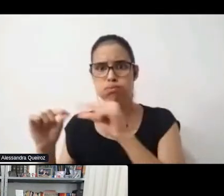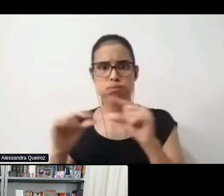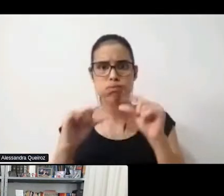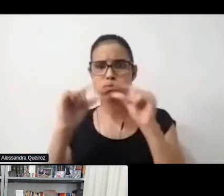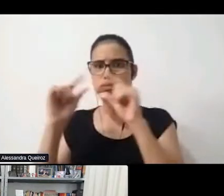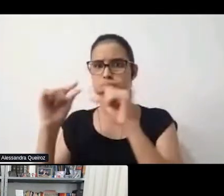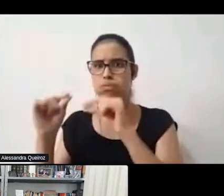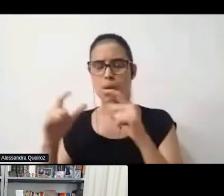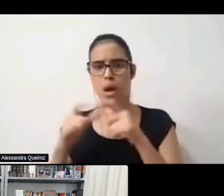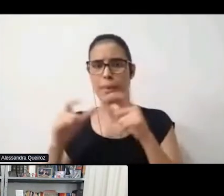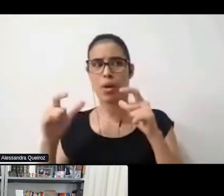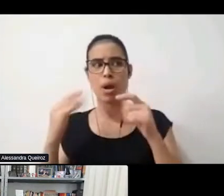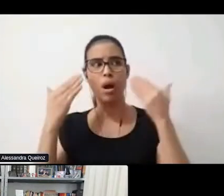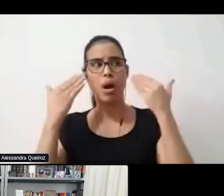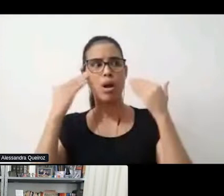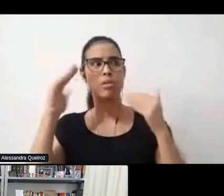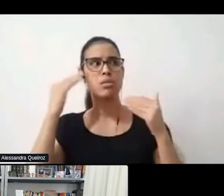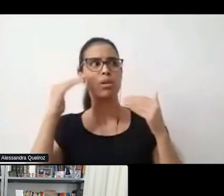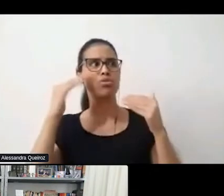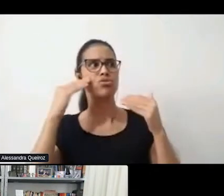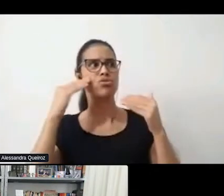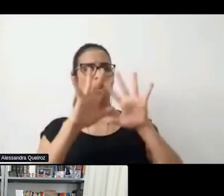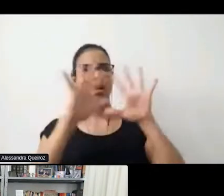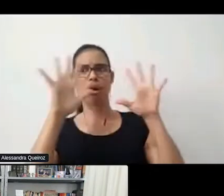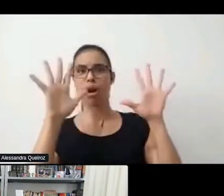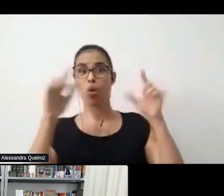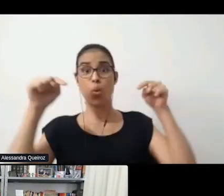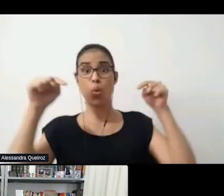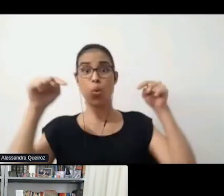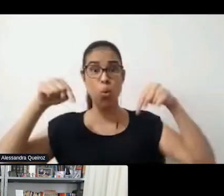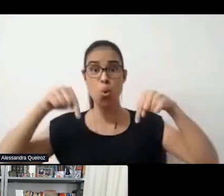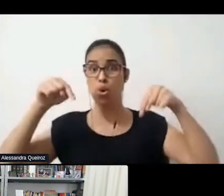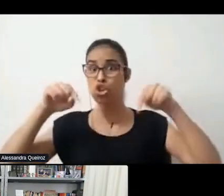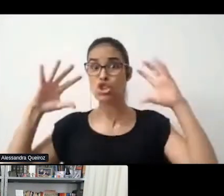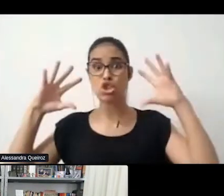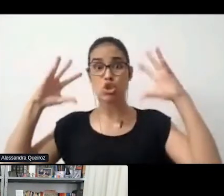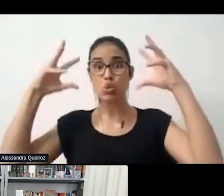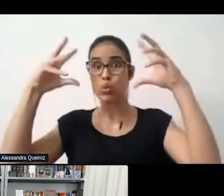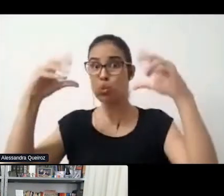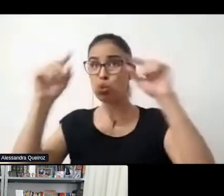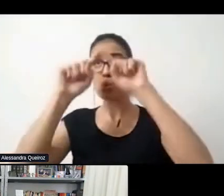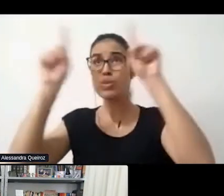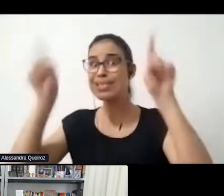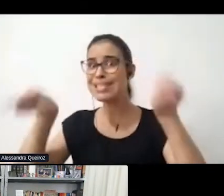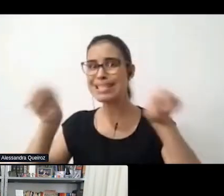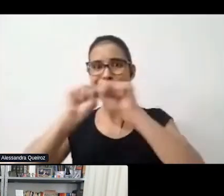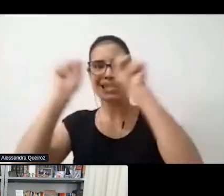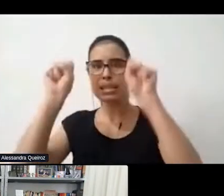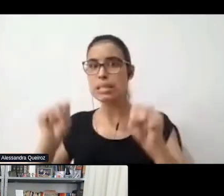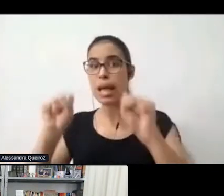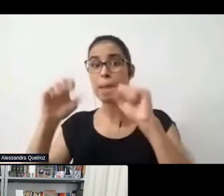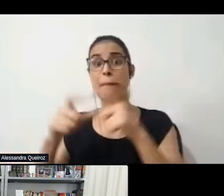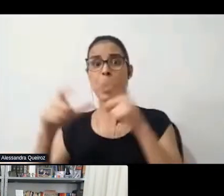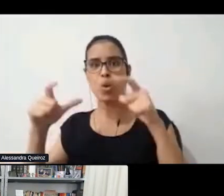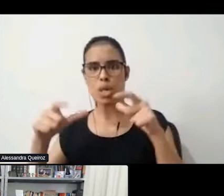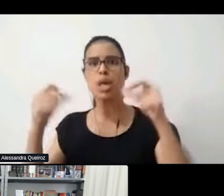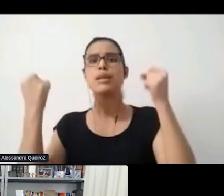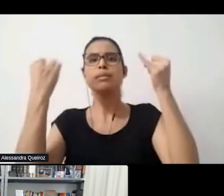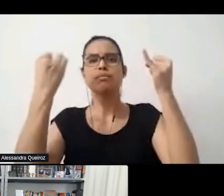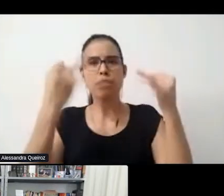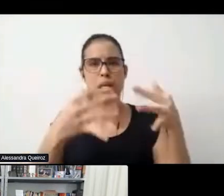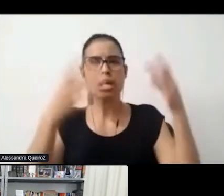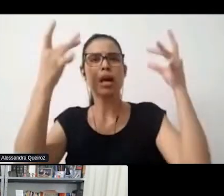escrevem tudo hoje. Então, a acessibilidade, eu acho que tem muito esse viés que a Sandy estava falando aqui,